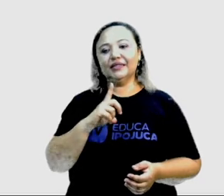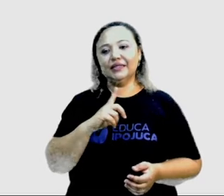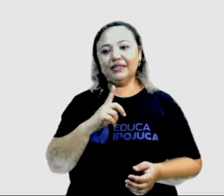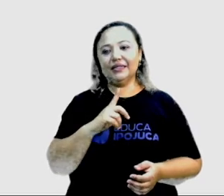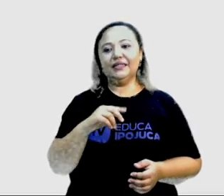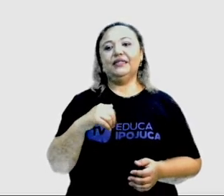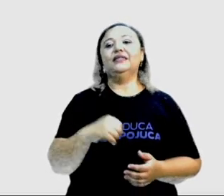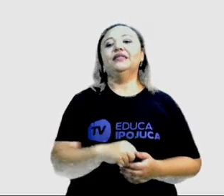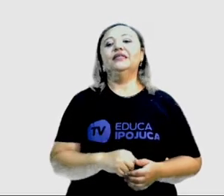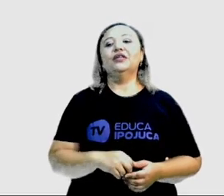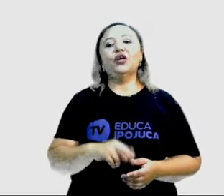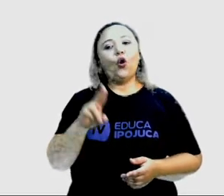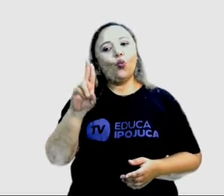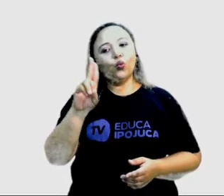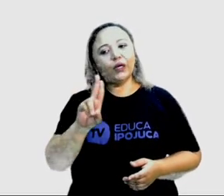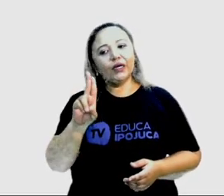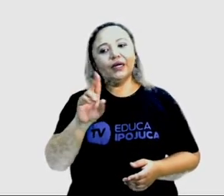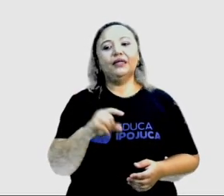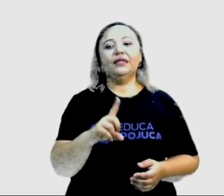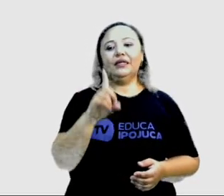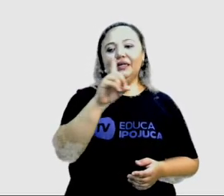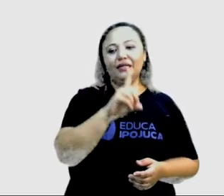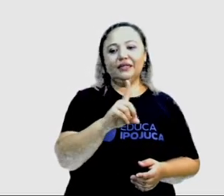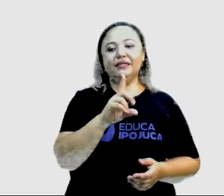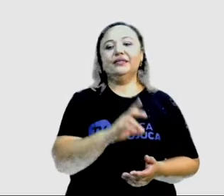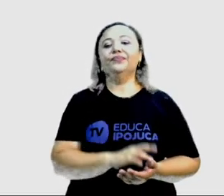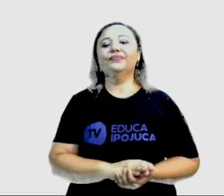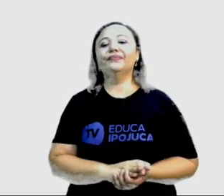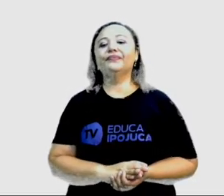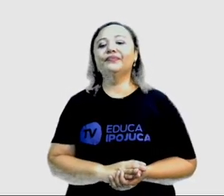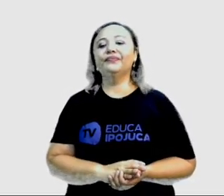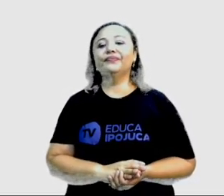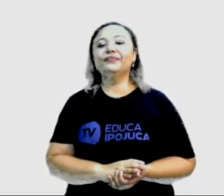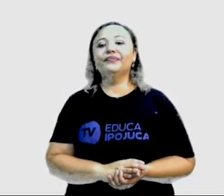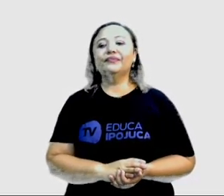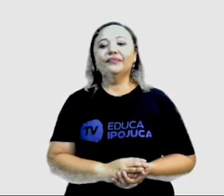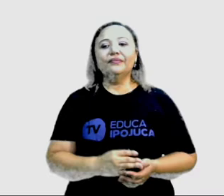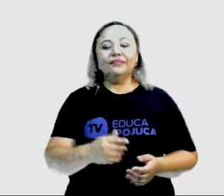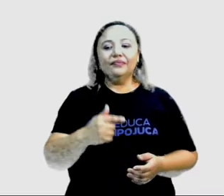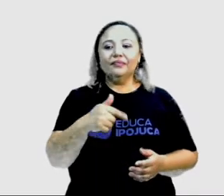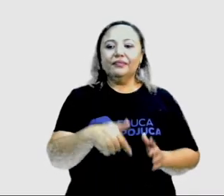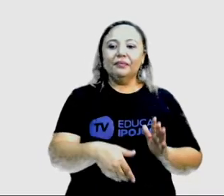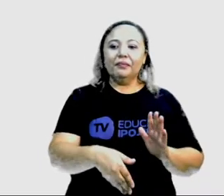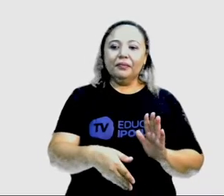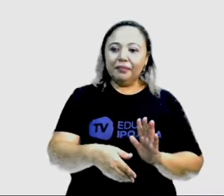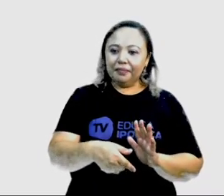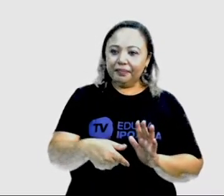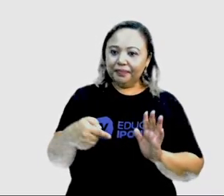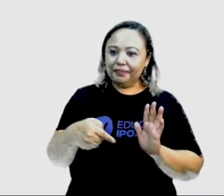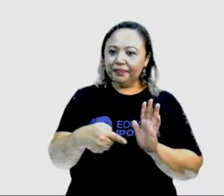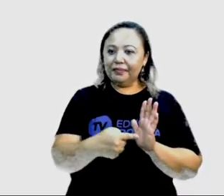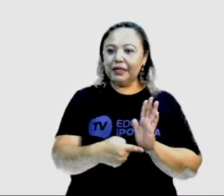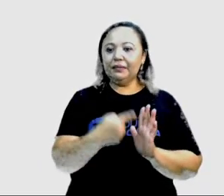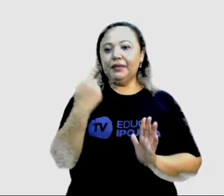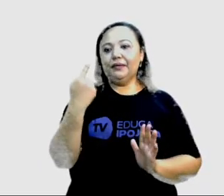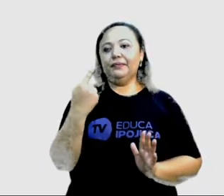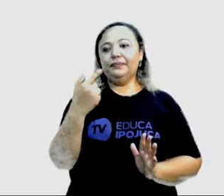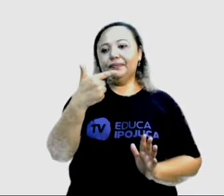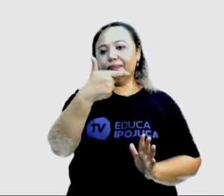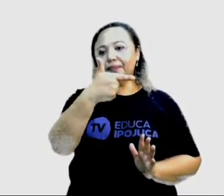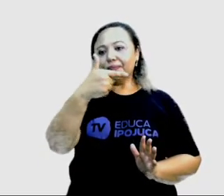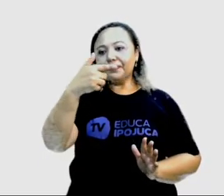da unidade e a casa da dezena, tá? Então, temos aí. Primeira operação, temos